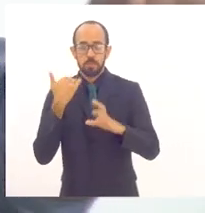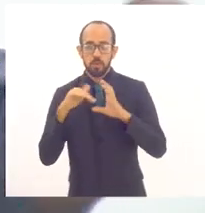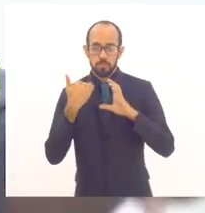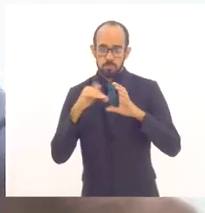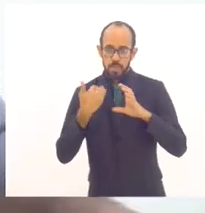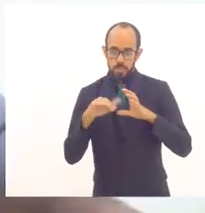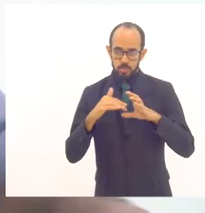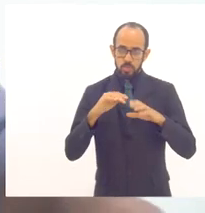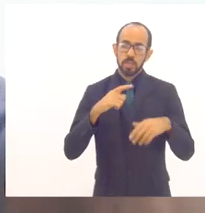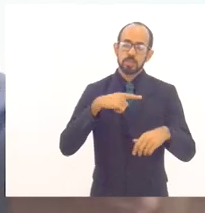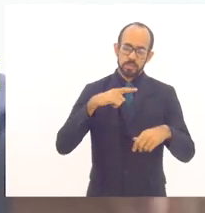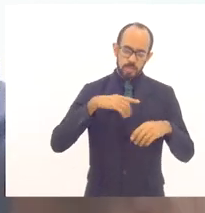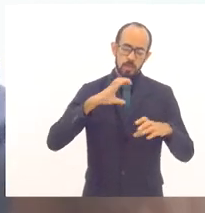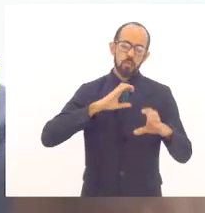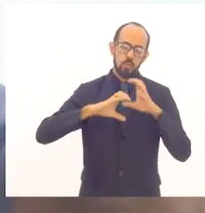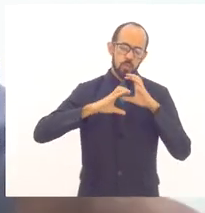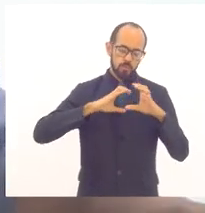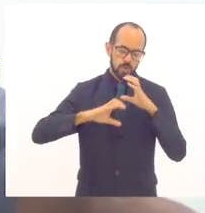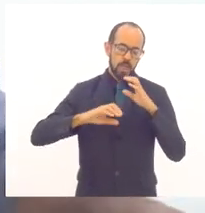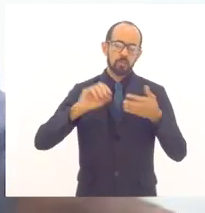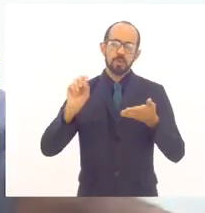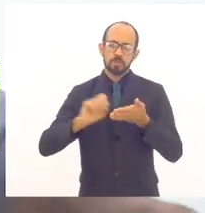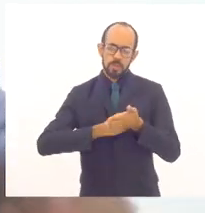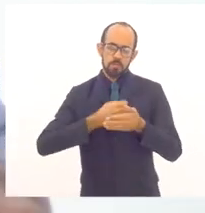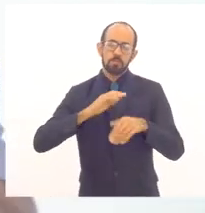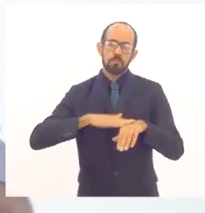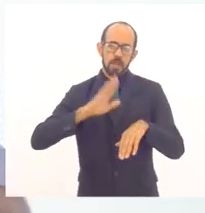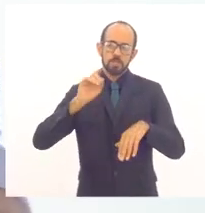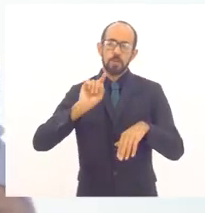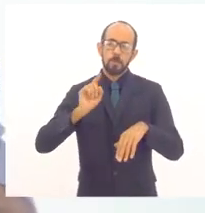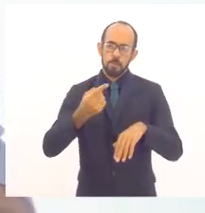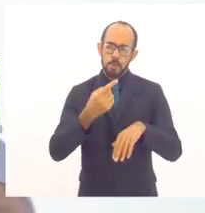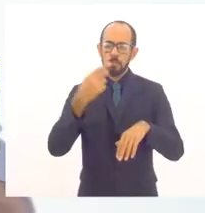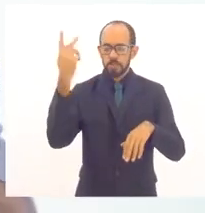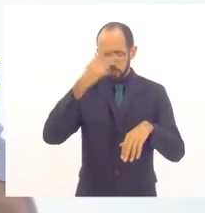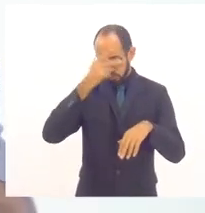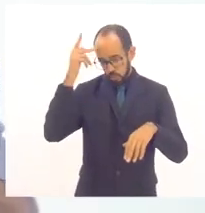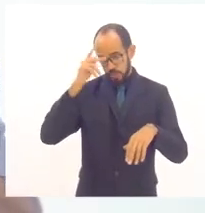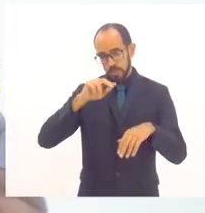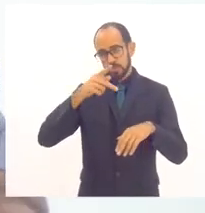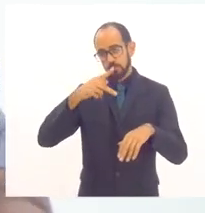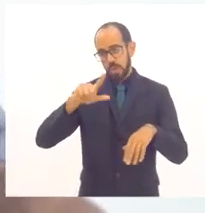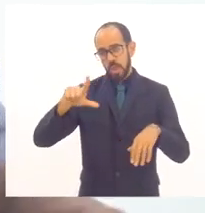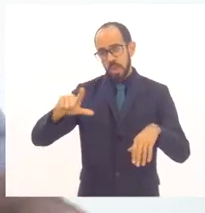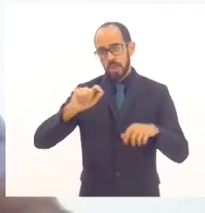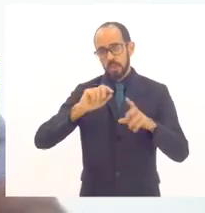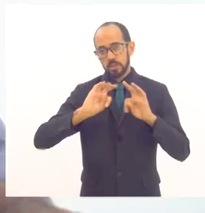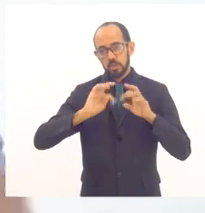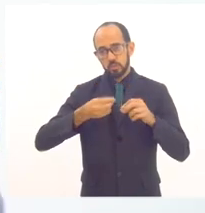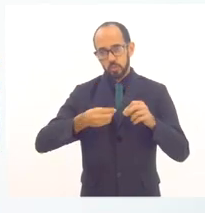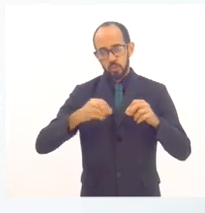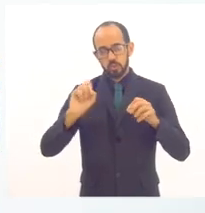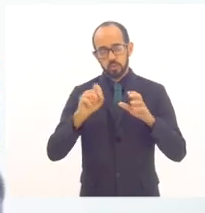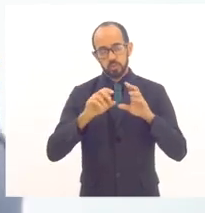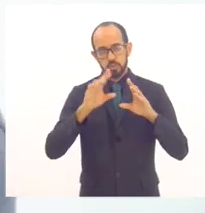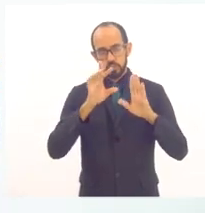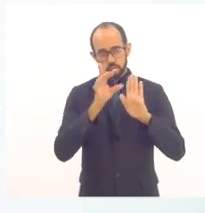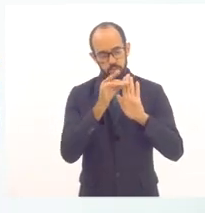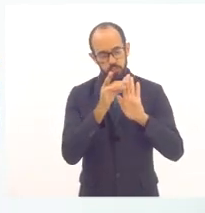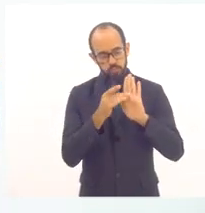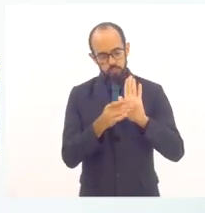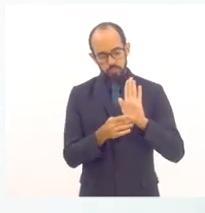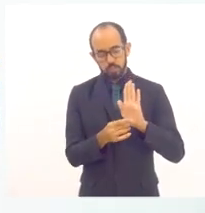recebeu um comunicado que foi assinado por mais de 1000 pessoas, esse projeto de lei, porque estão linkados todos eles nesse abaixo-assinado. Então,